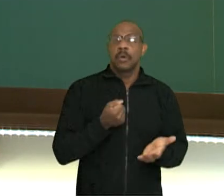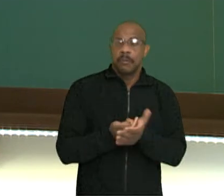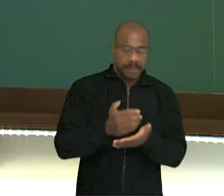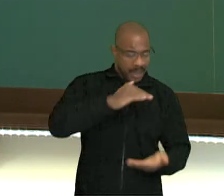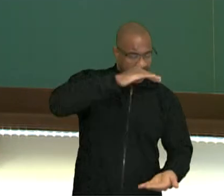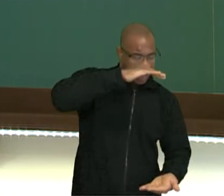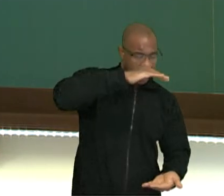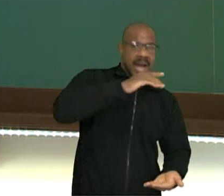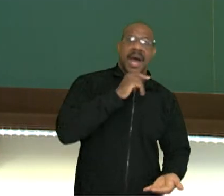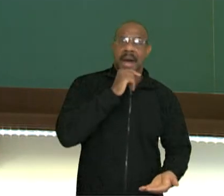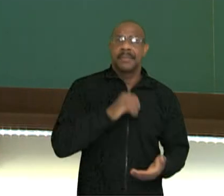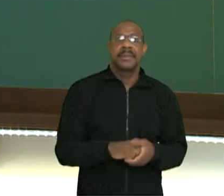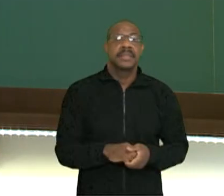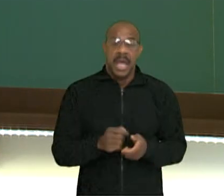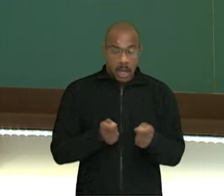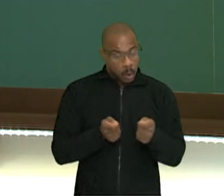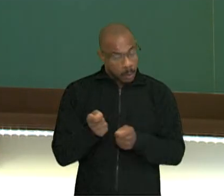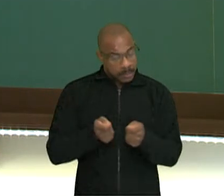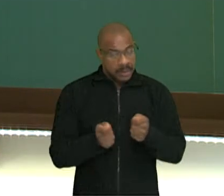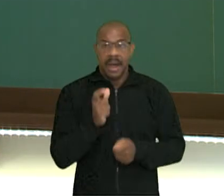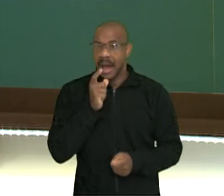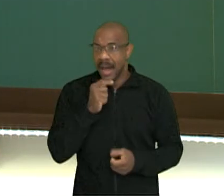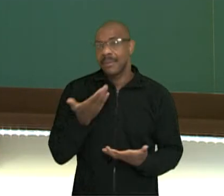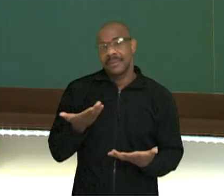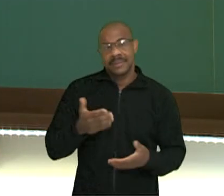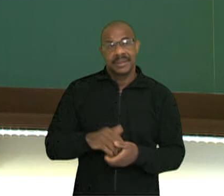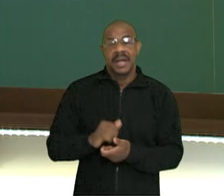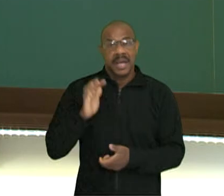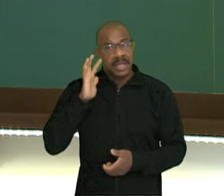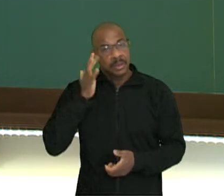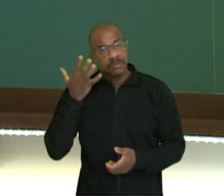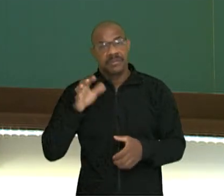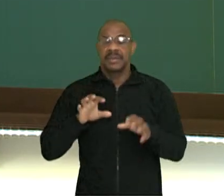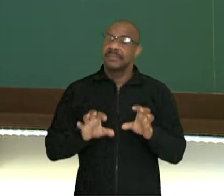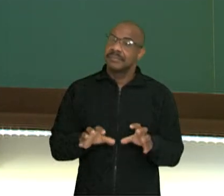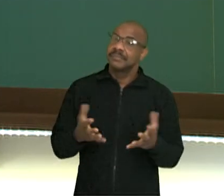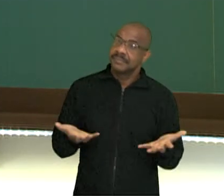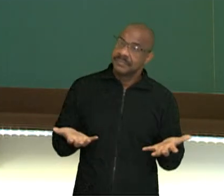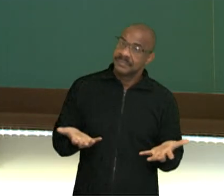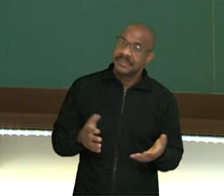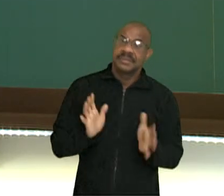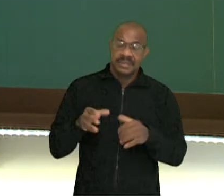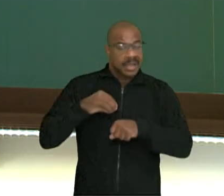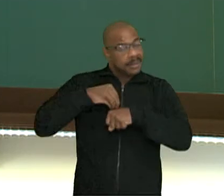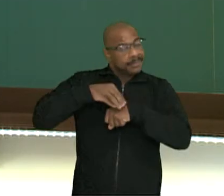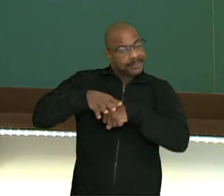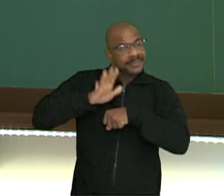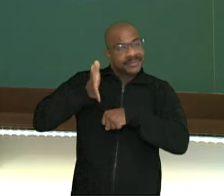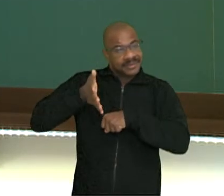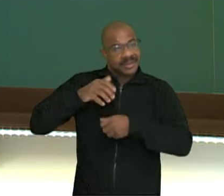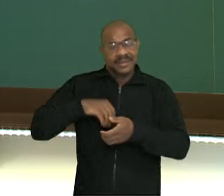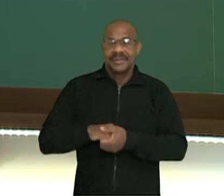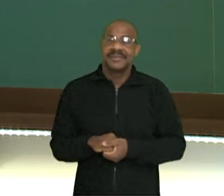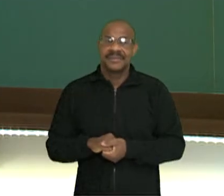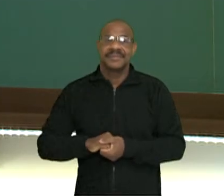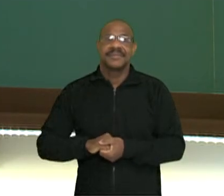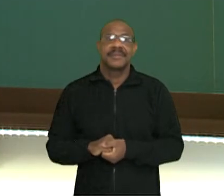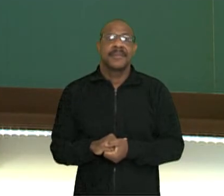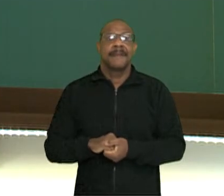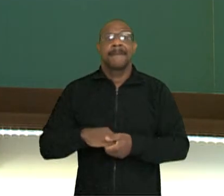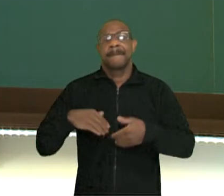etc., racionando. Então, ó, como resolver? Eu já estou argumentando e colocando algumas